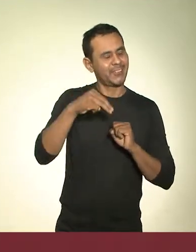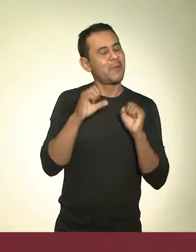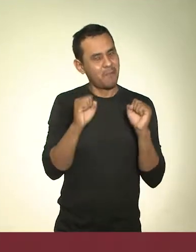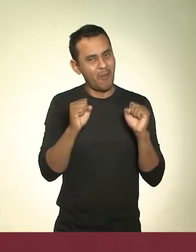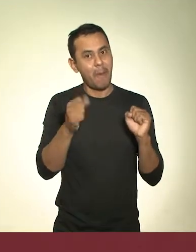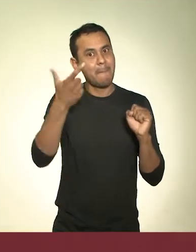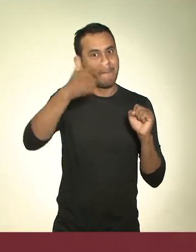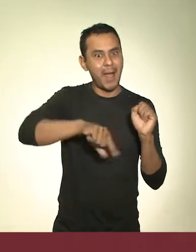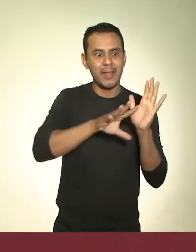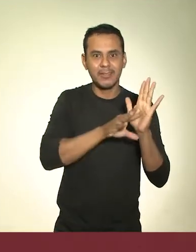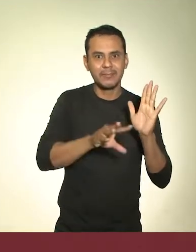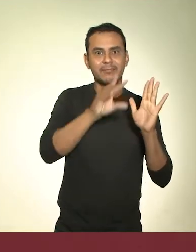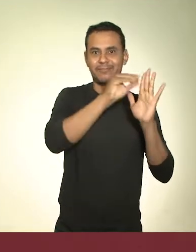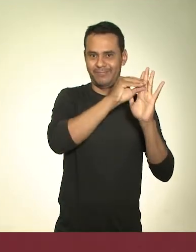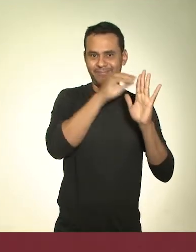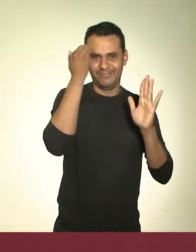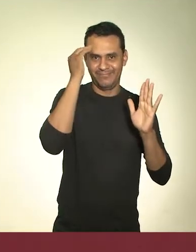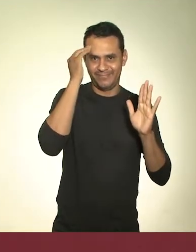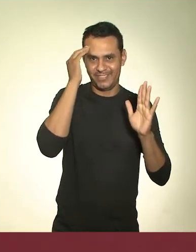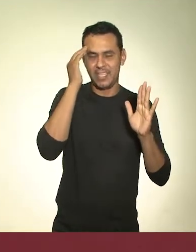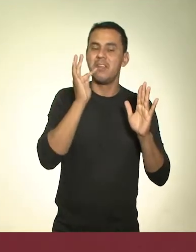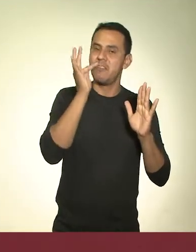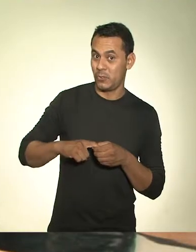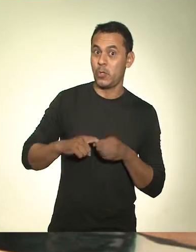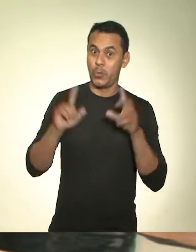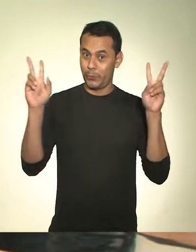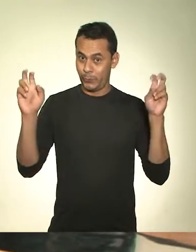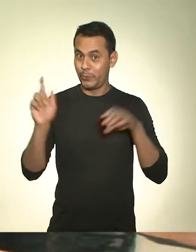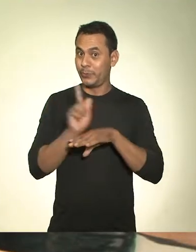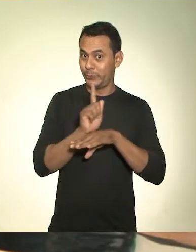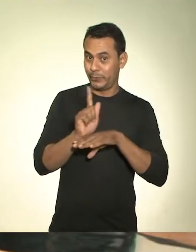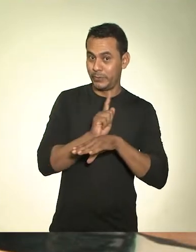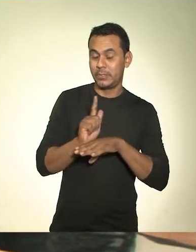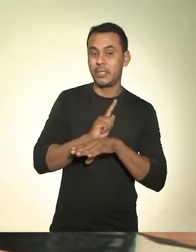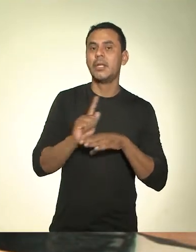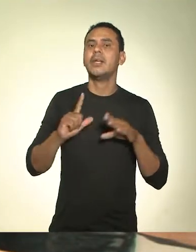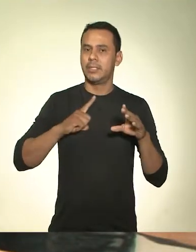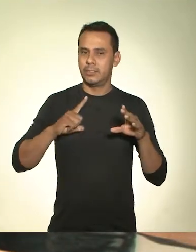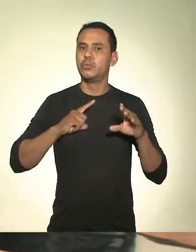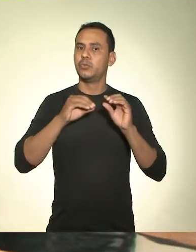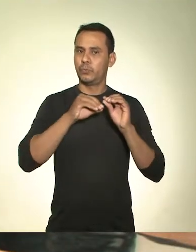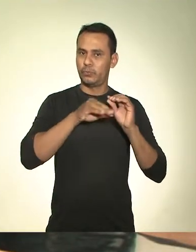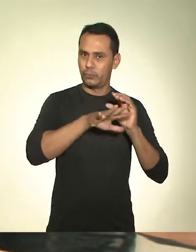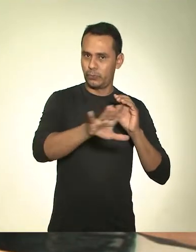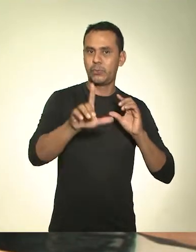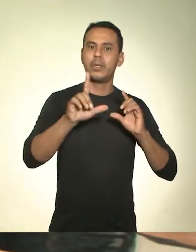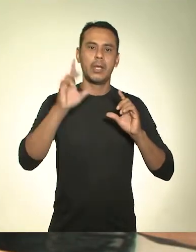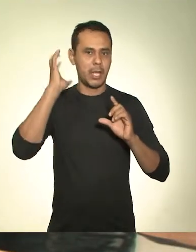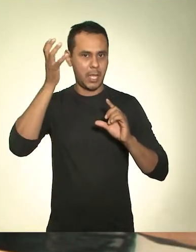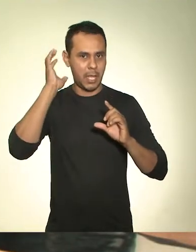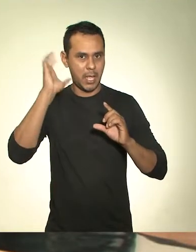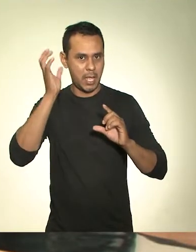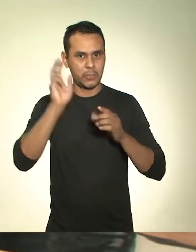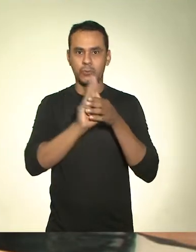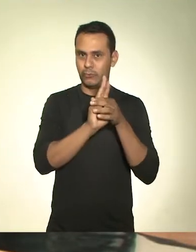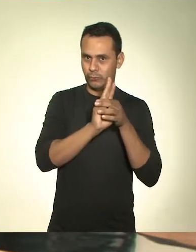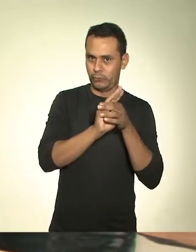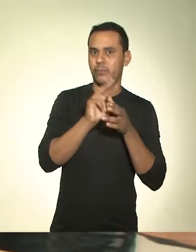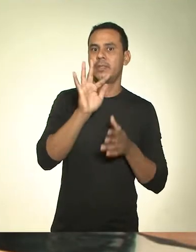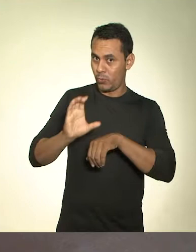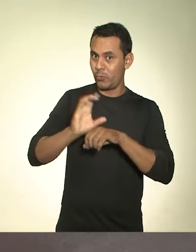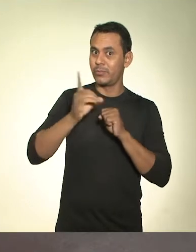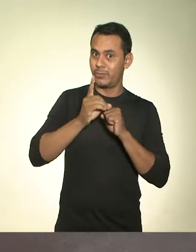o coordenador local do DINTER em direito, professor Douglas Verbicário. Bom dia. Seja bem-vindo, professor. Eu